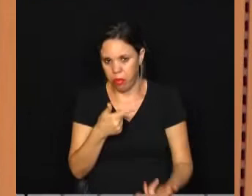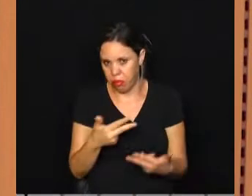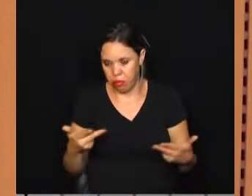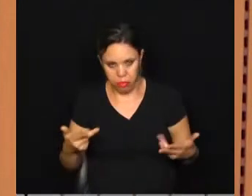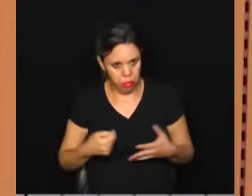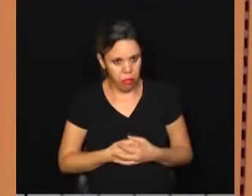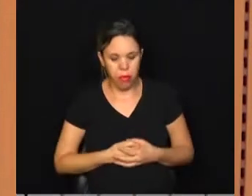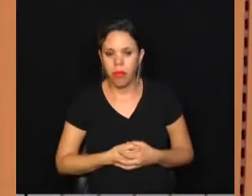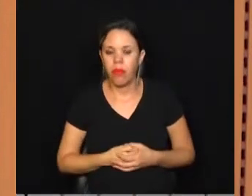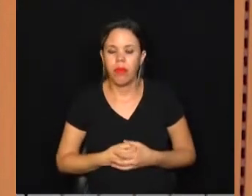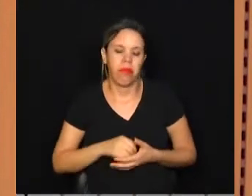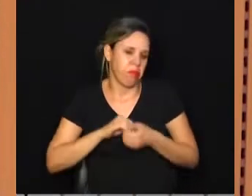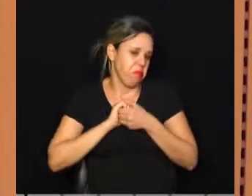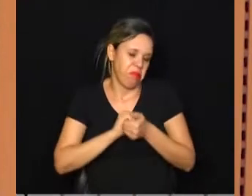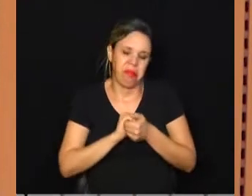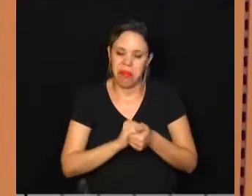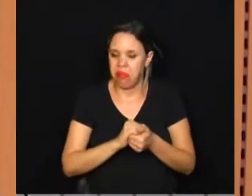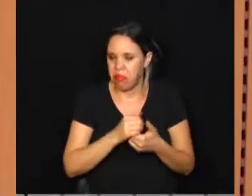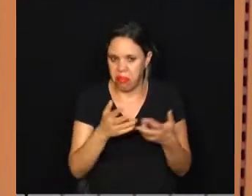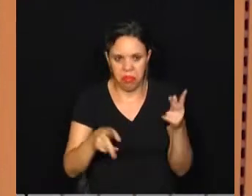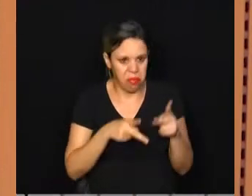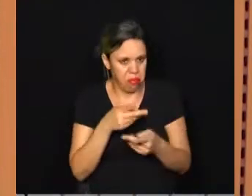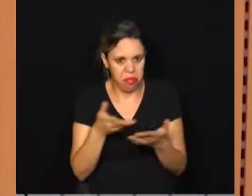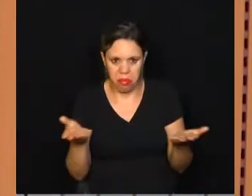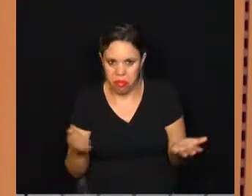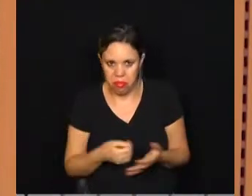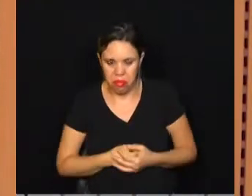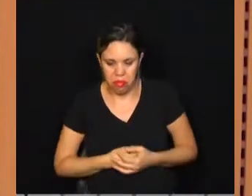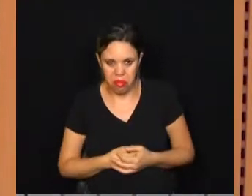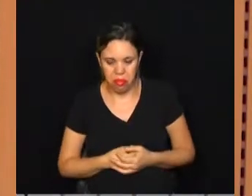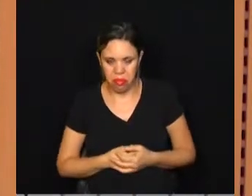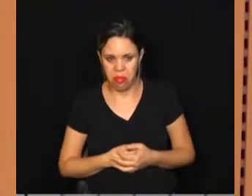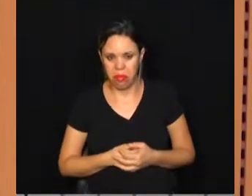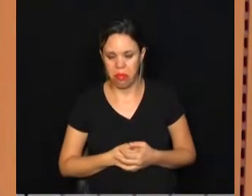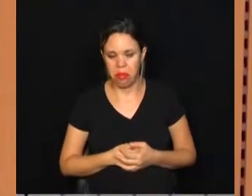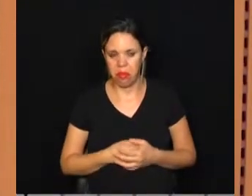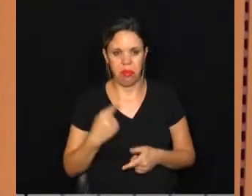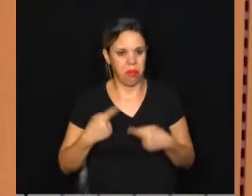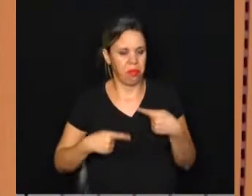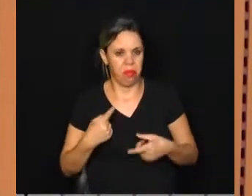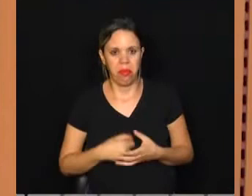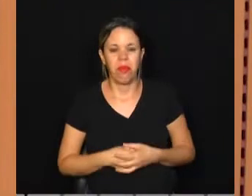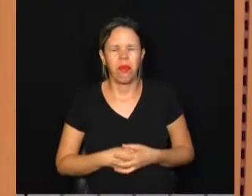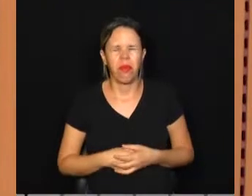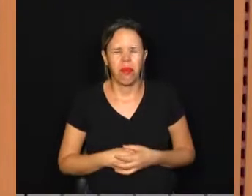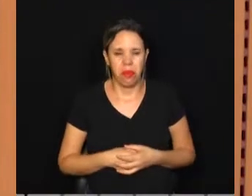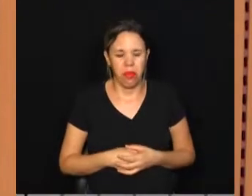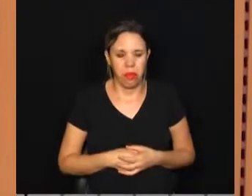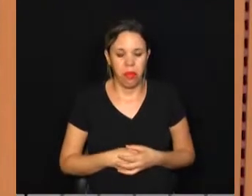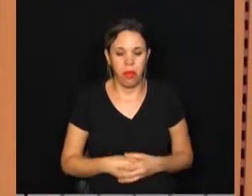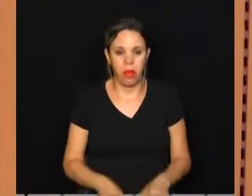uma saudação aí à comissão e ao debate.